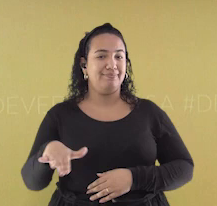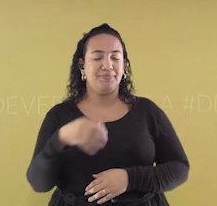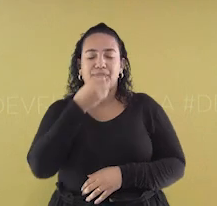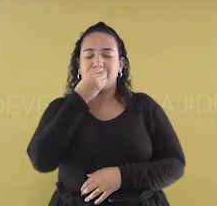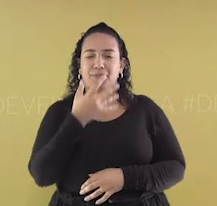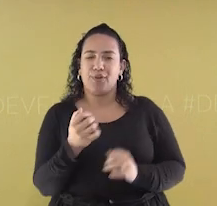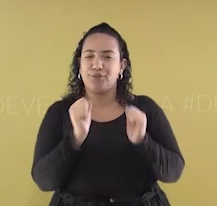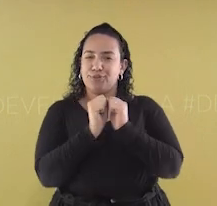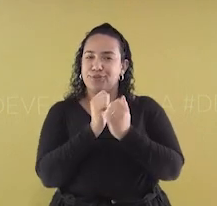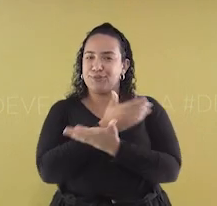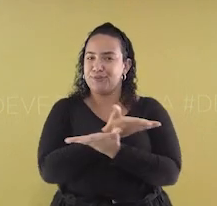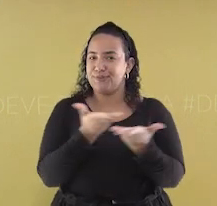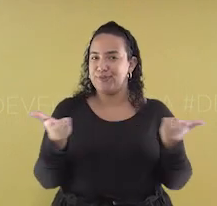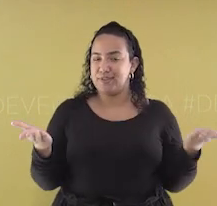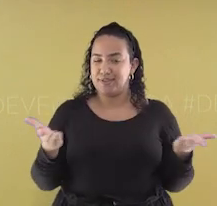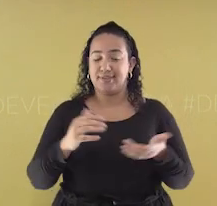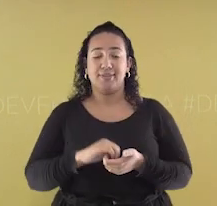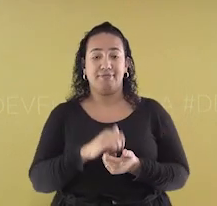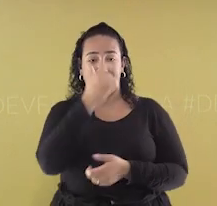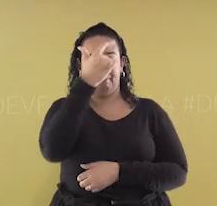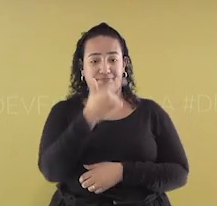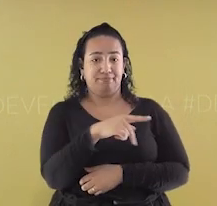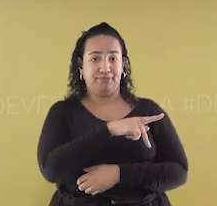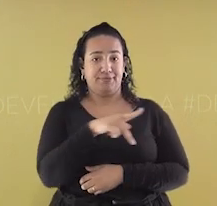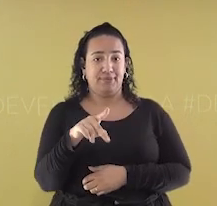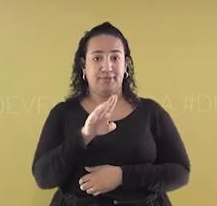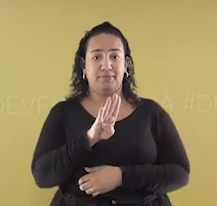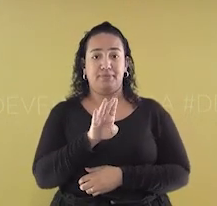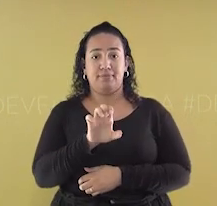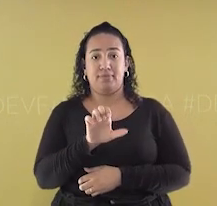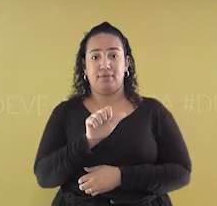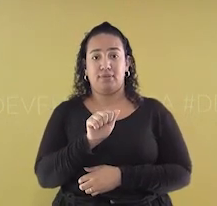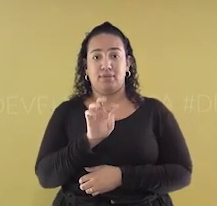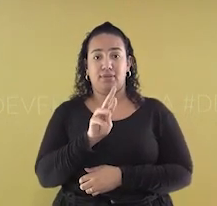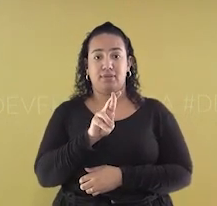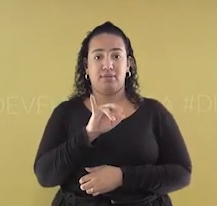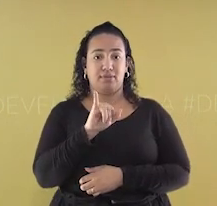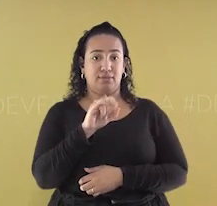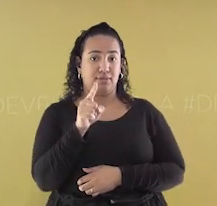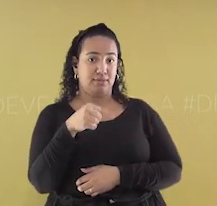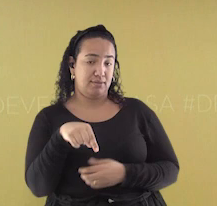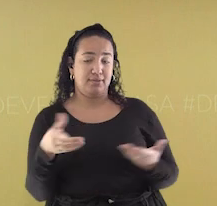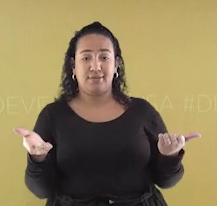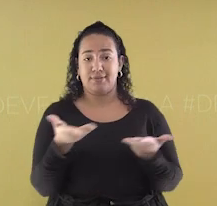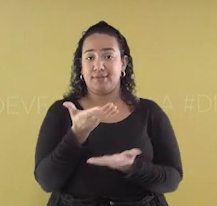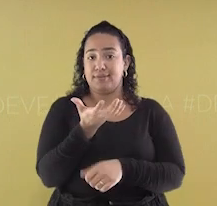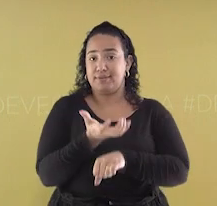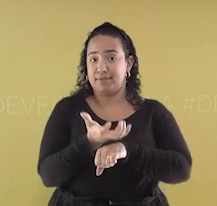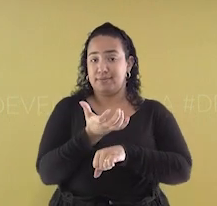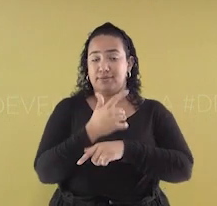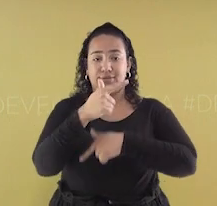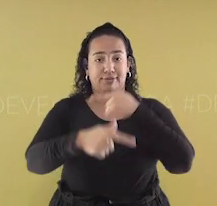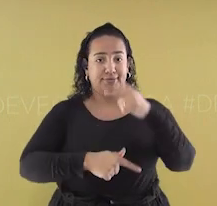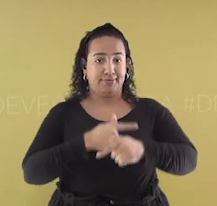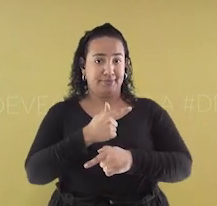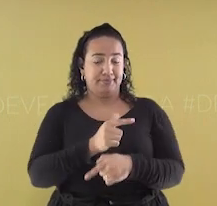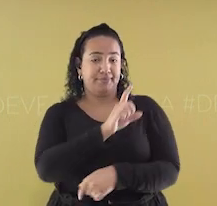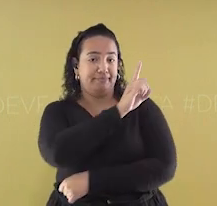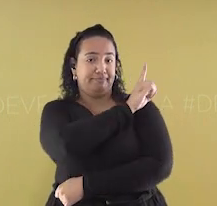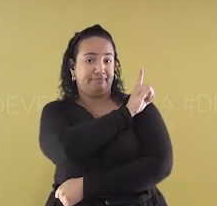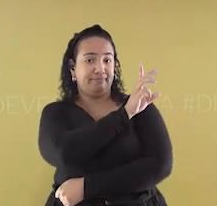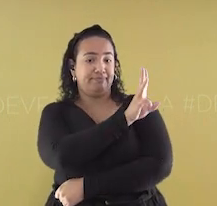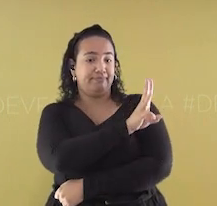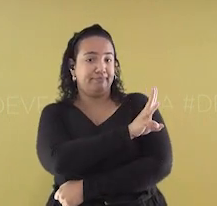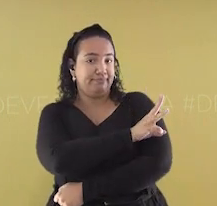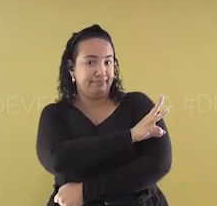crianças! Que bom estar com vocês em mais um encontro. Eu sou a professora Beatriz Celeste e esta é uma aula de Geografia, do